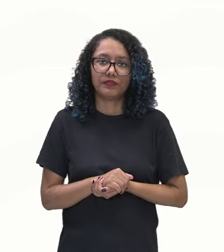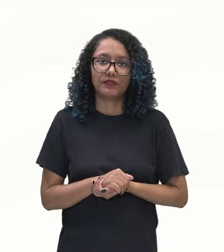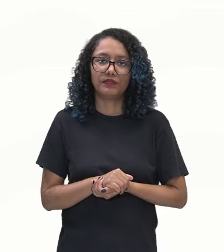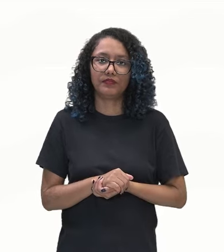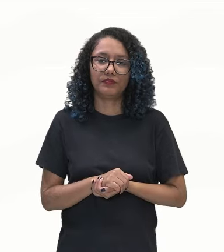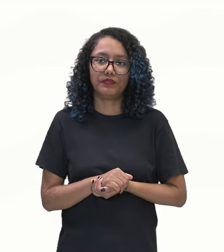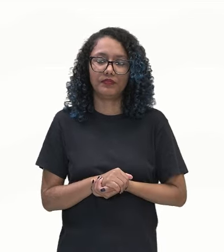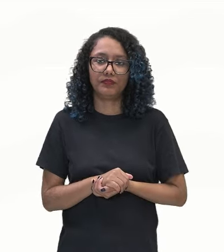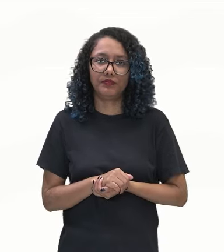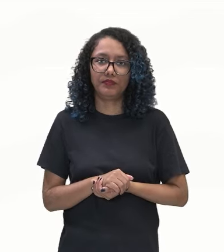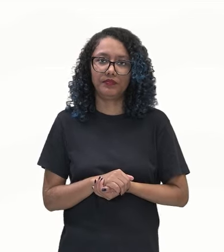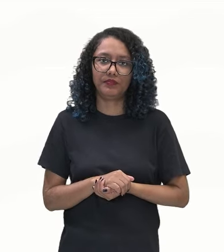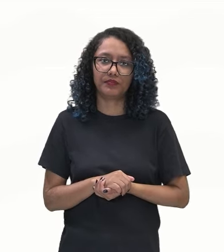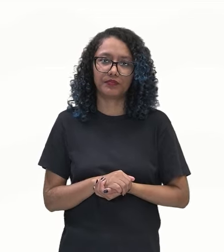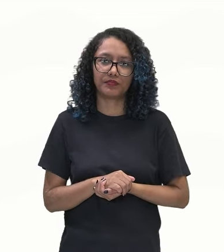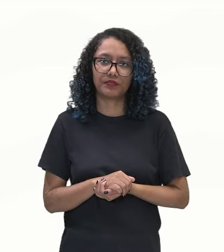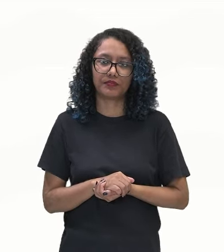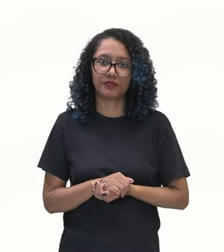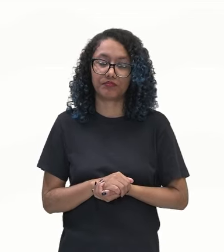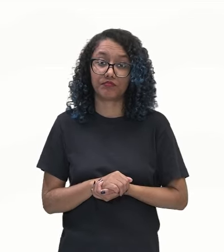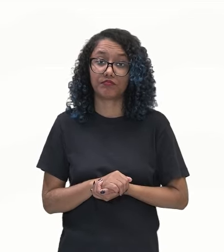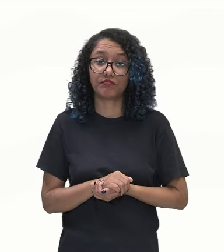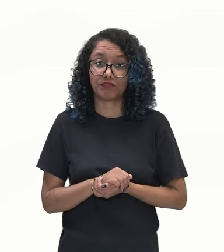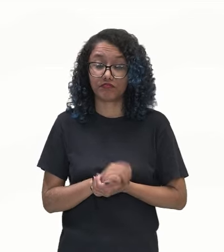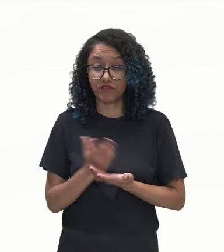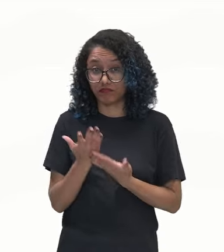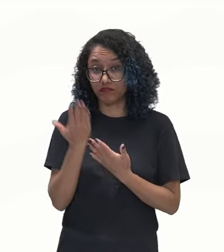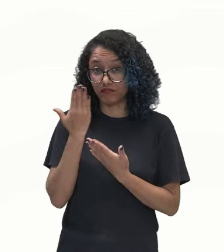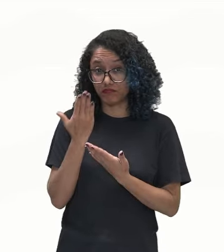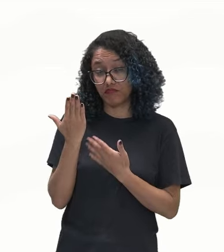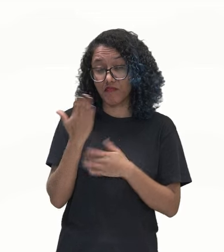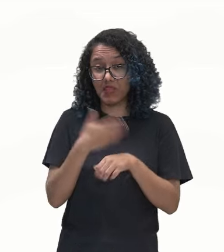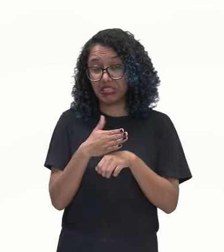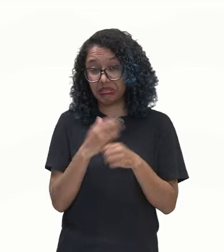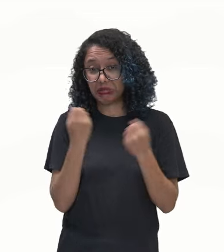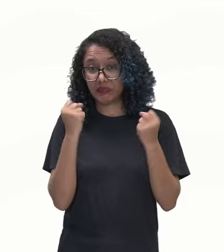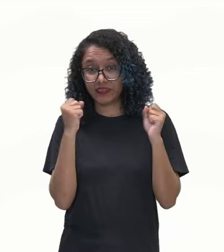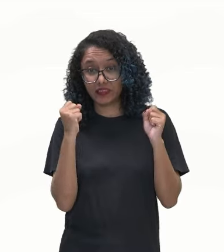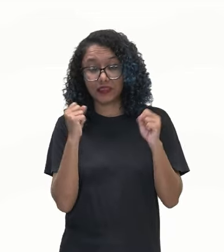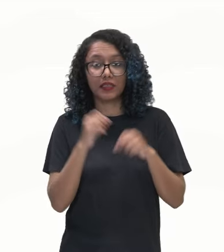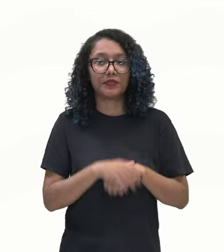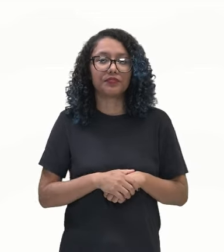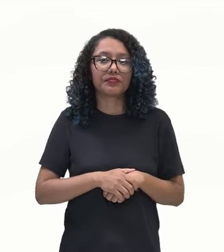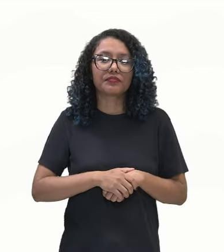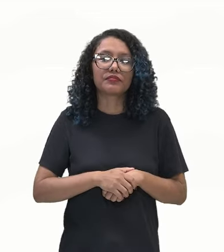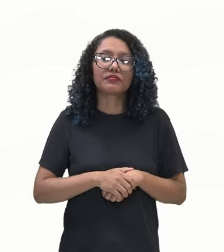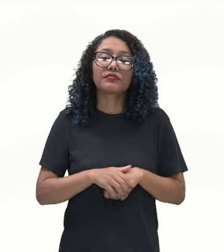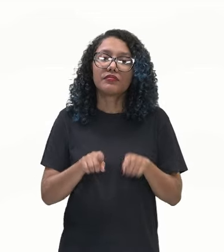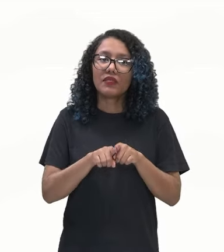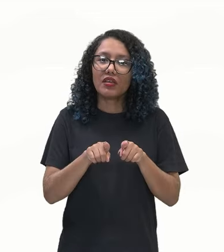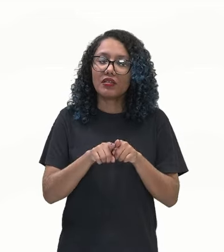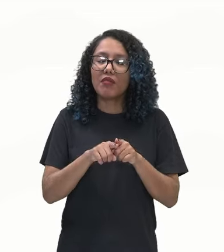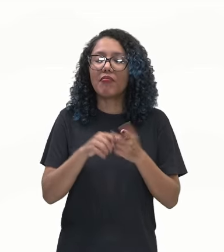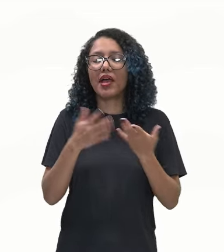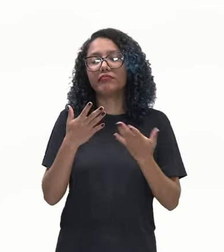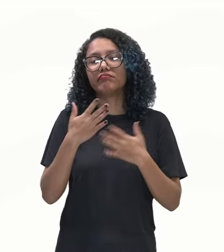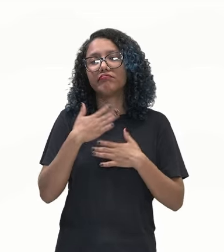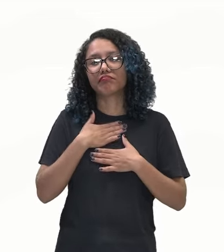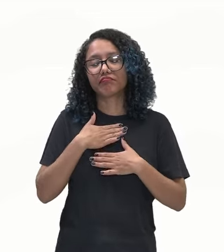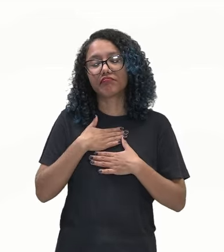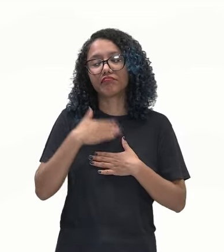né, atividade física, and mental well-being, e bem-estar mental. A palavrinha well-being, então,